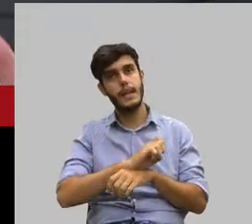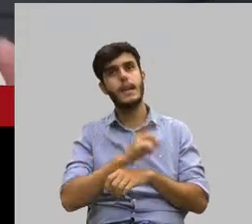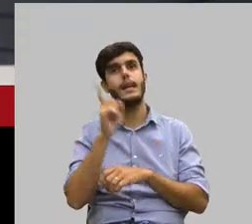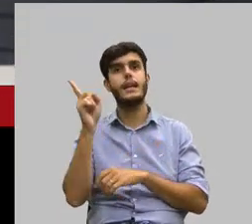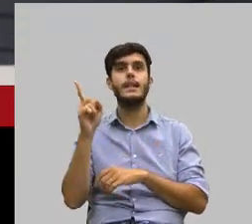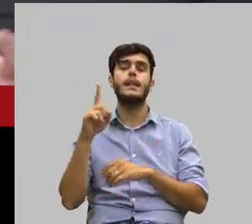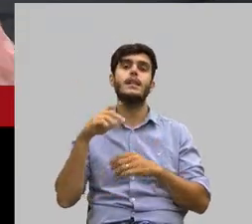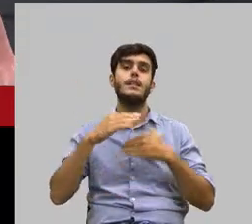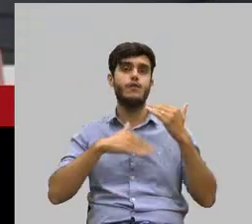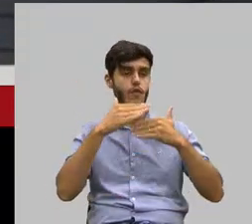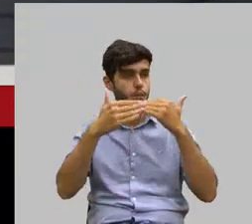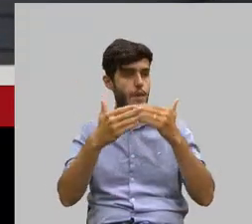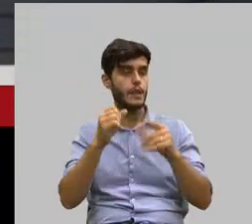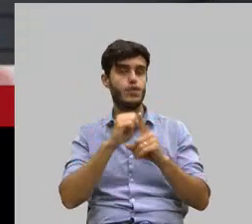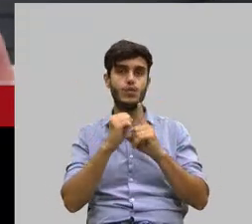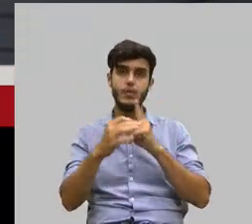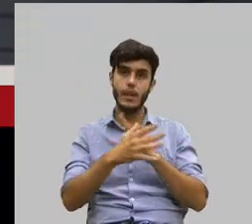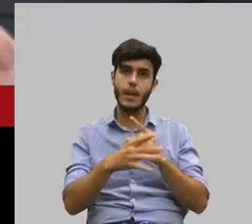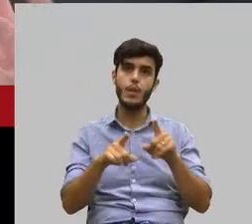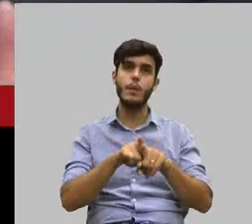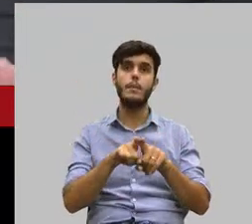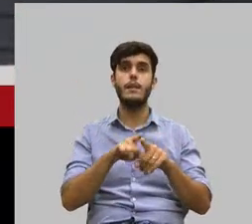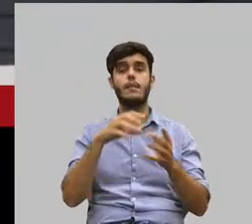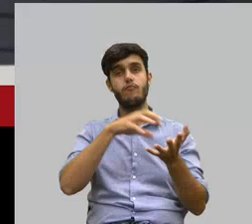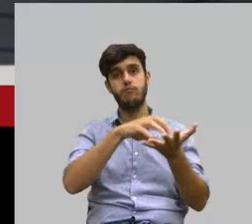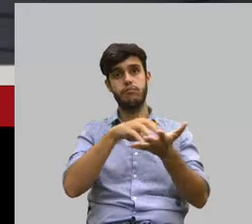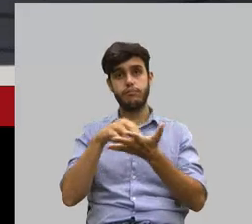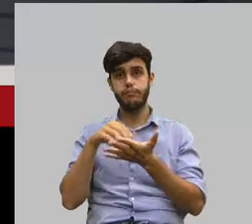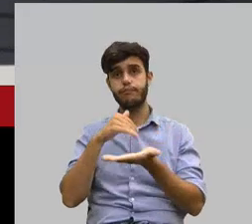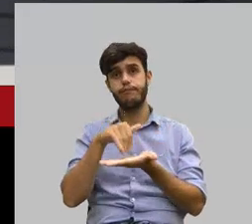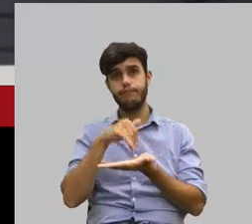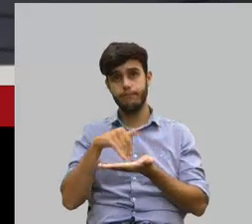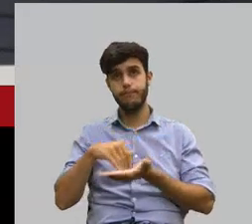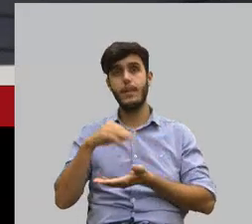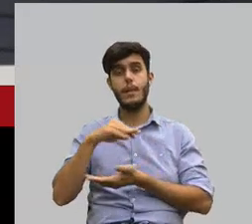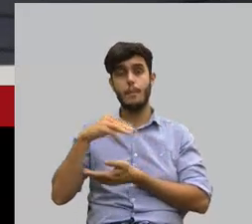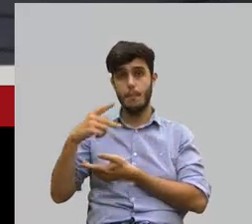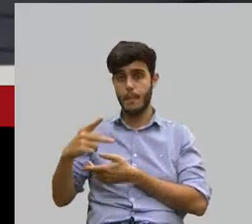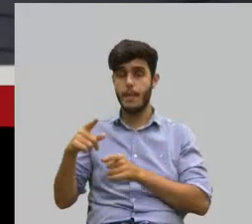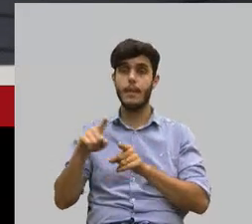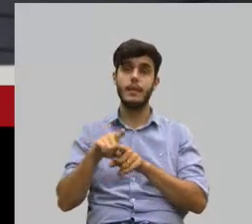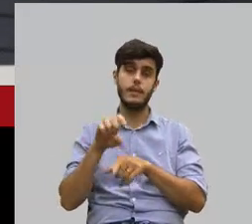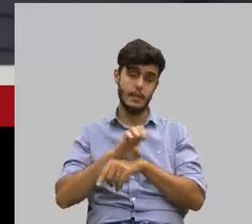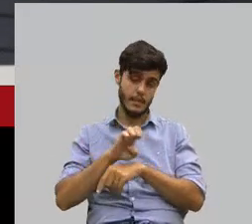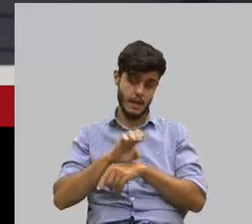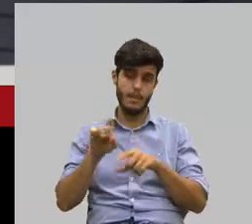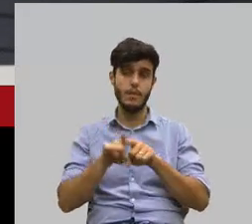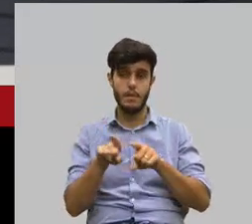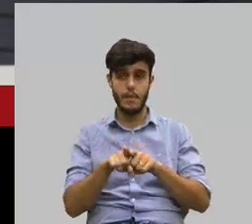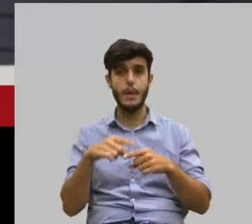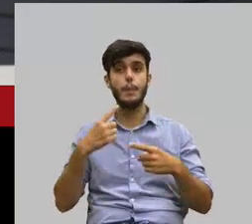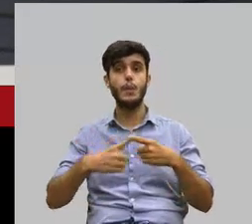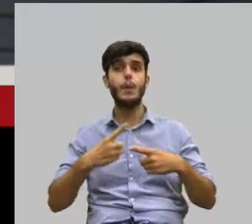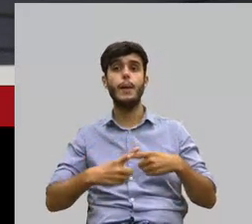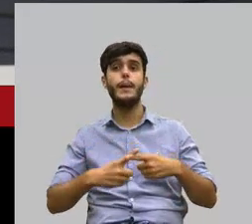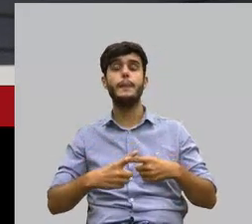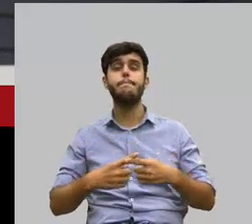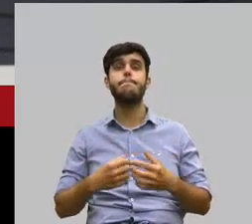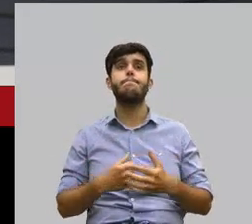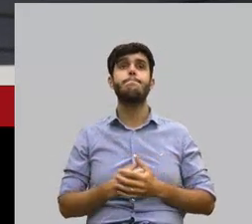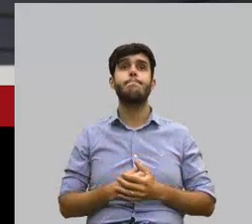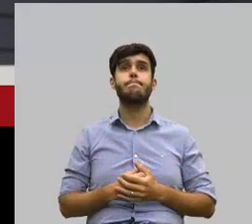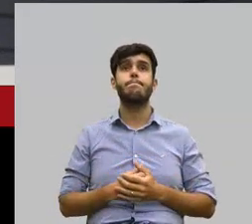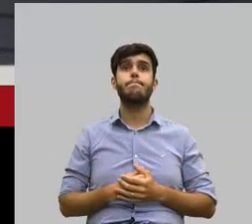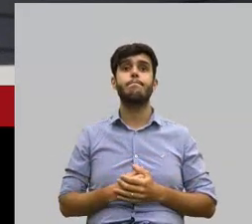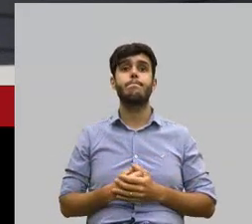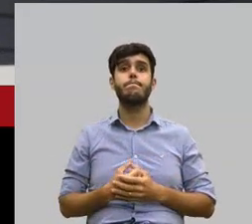Desenvolvimento Social e com outras agências públicas A exemplo do próprio ministério público estadual eh por é uma questão né de